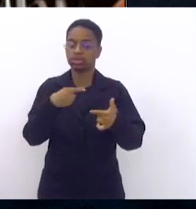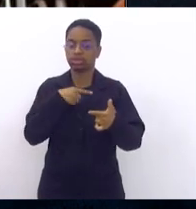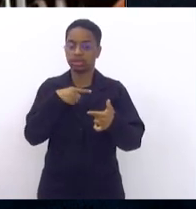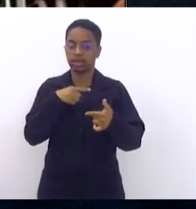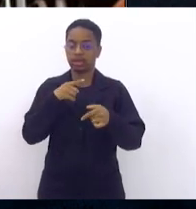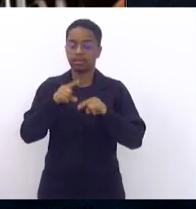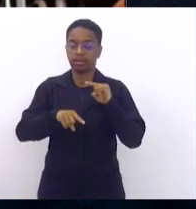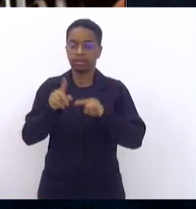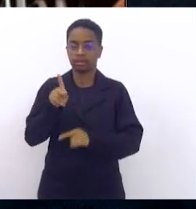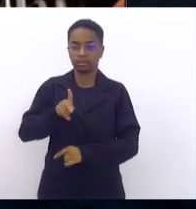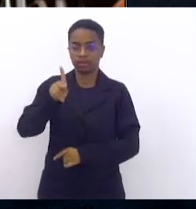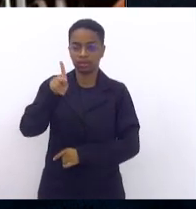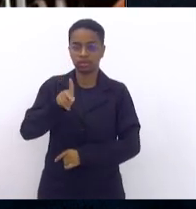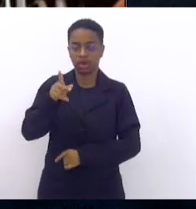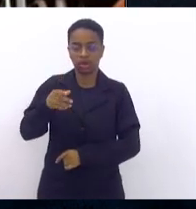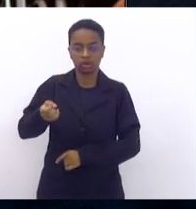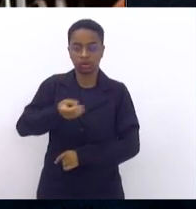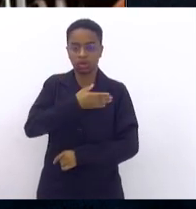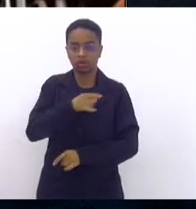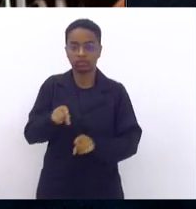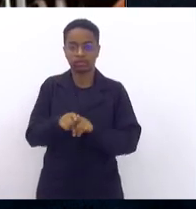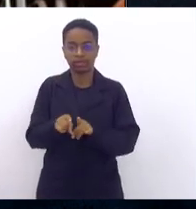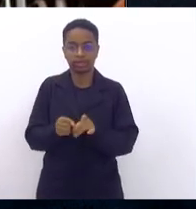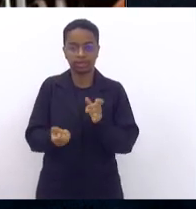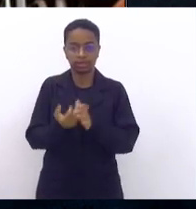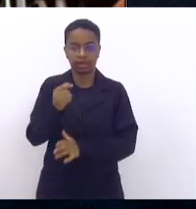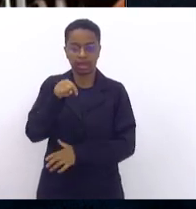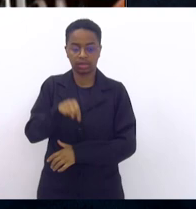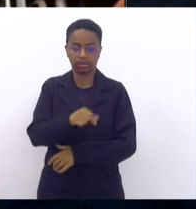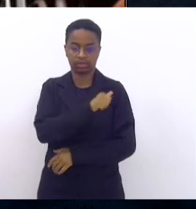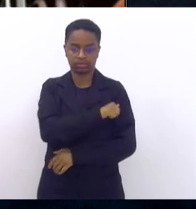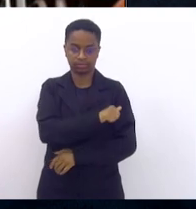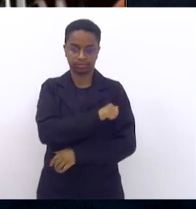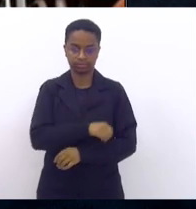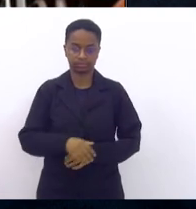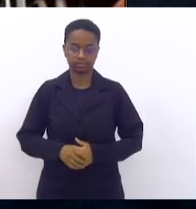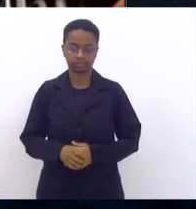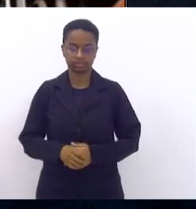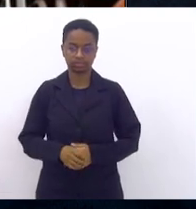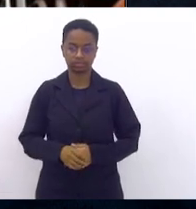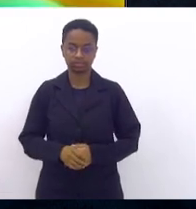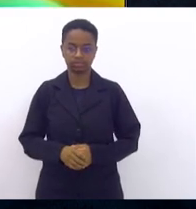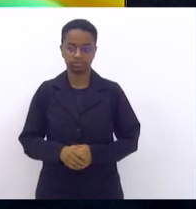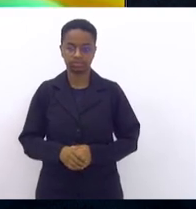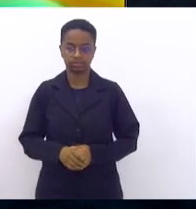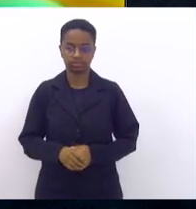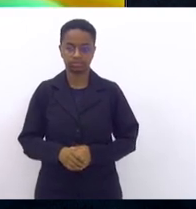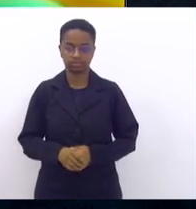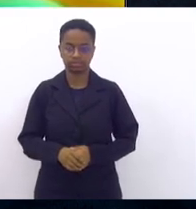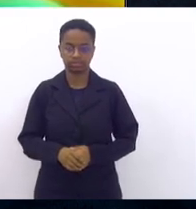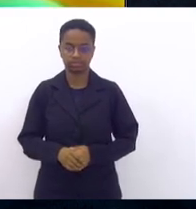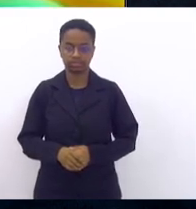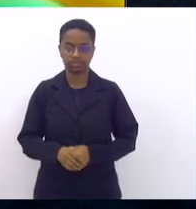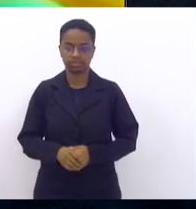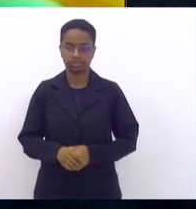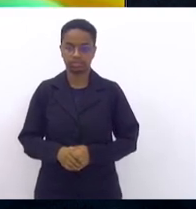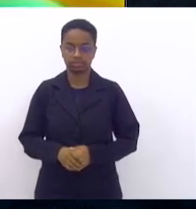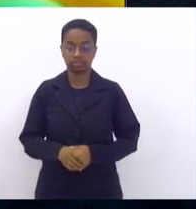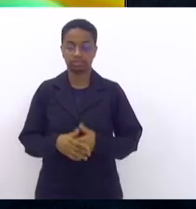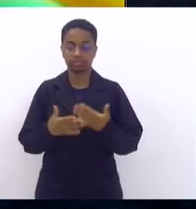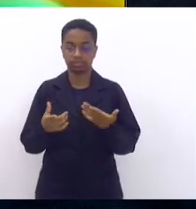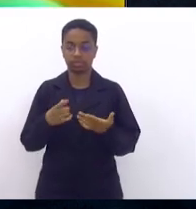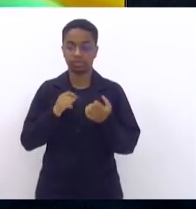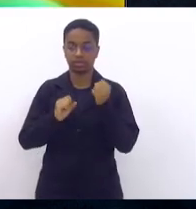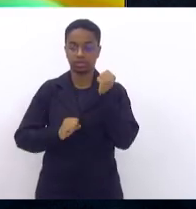petroquímica é mais moderna instalada no país E aí na próxima no próximo slide vem